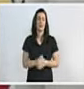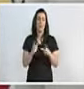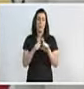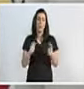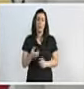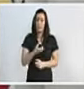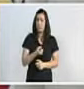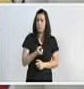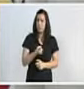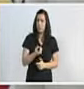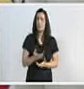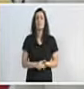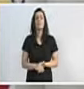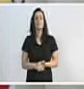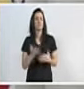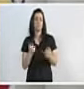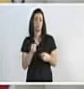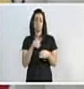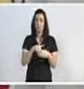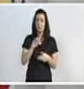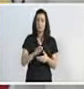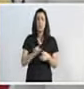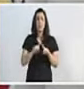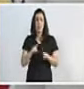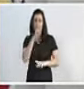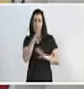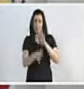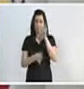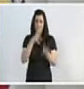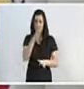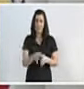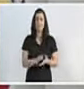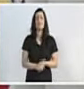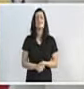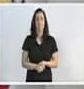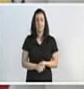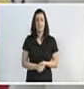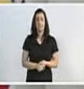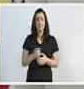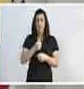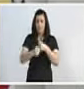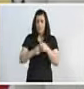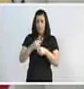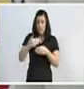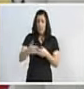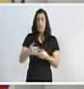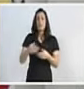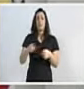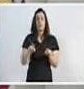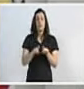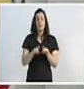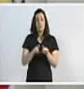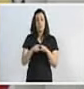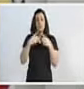Né, acabam não sendo candidato, mas vão estar ali, a partir de 1º de janeiro, fazendo suas críticas. Né. Eu sempre coloco,